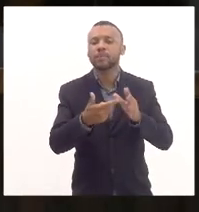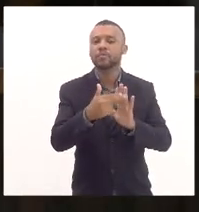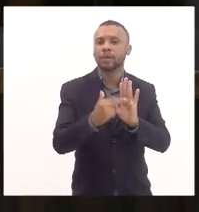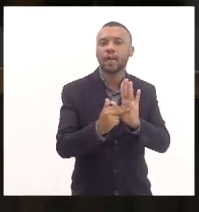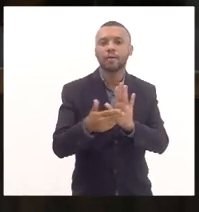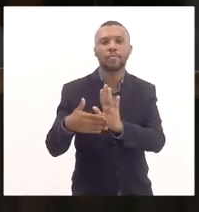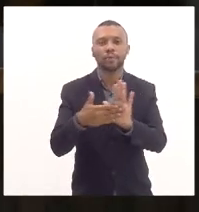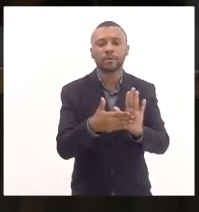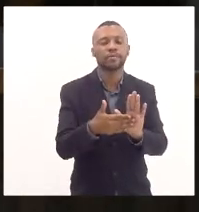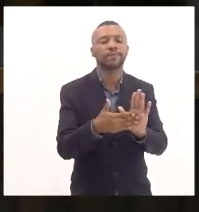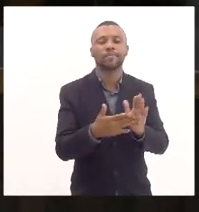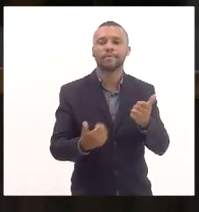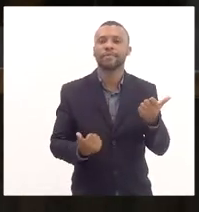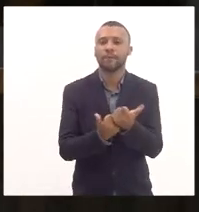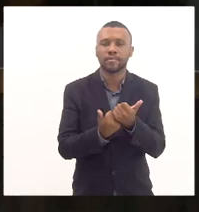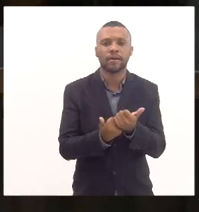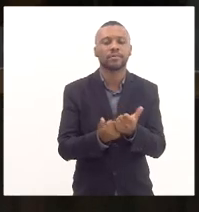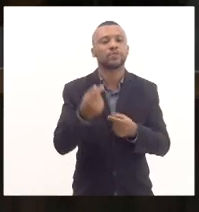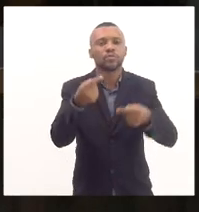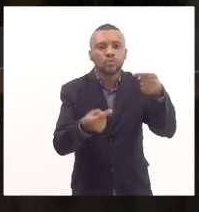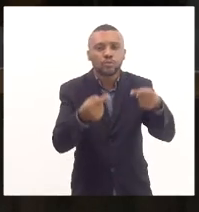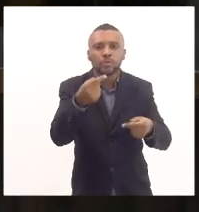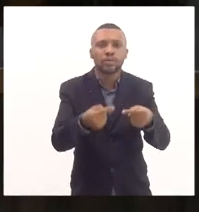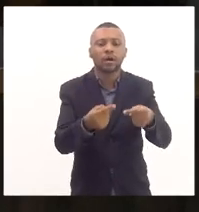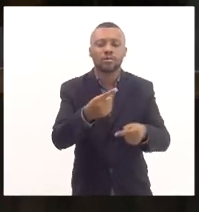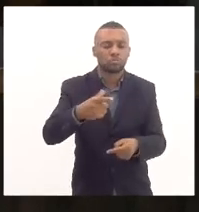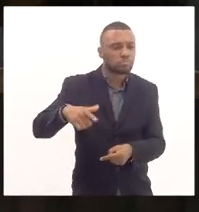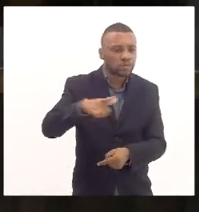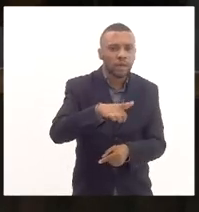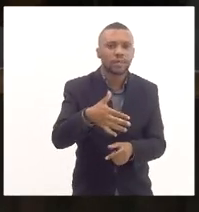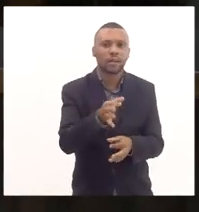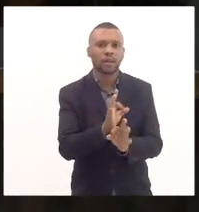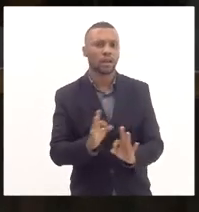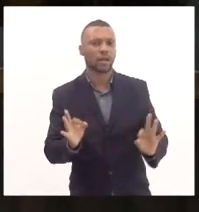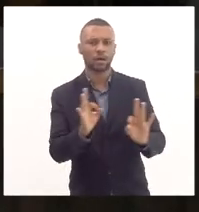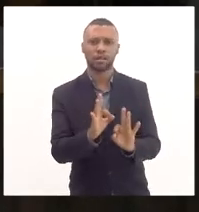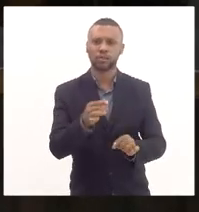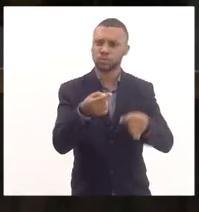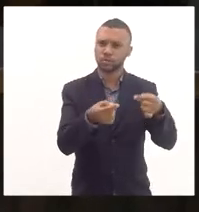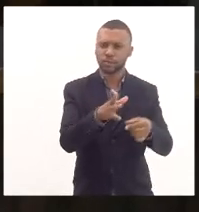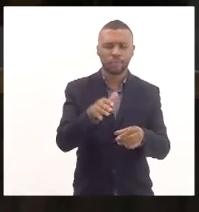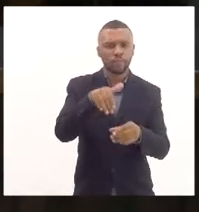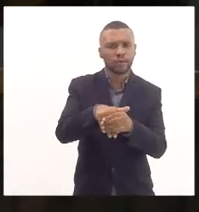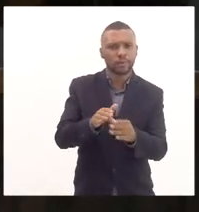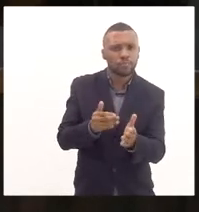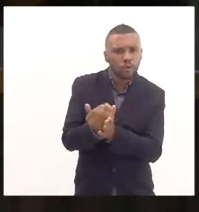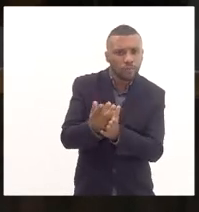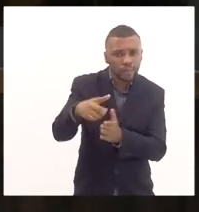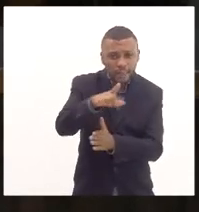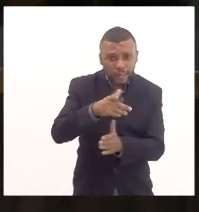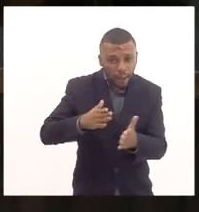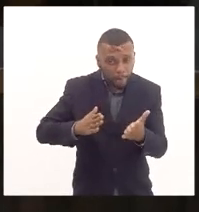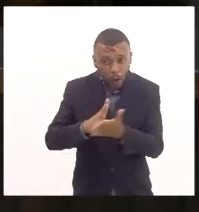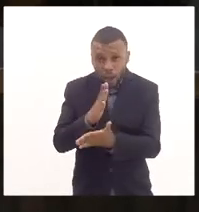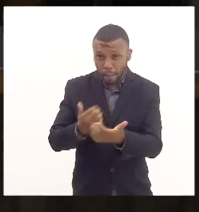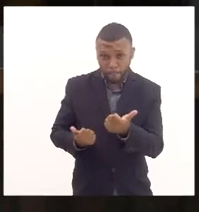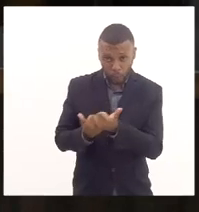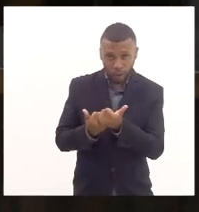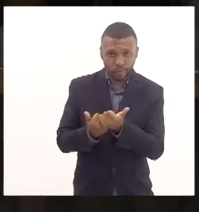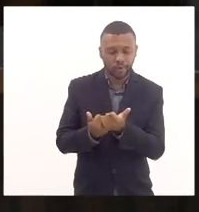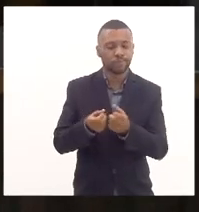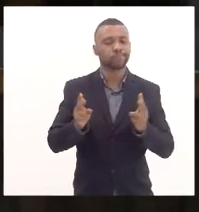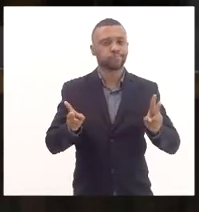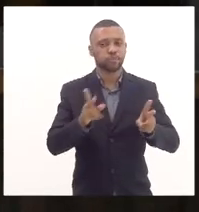Deputado rosenverg Reis em discussão na vendo que querem discutir será a discussão e votação seus que aprovam permaneçam